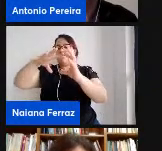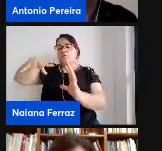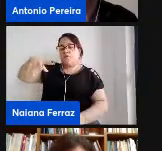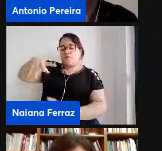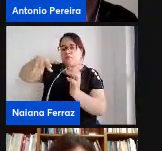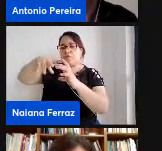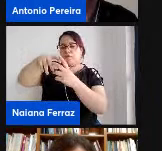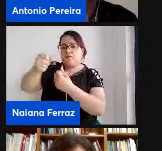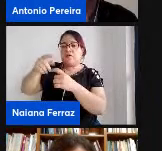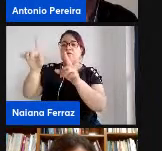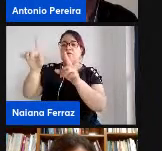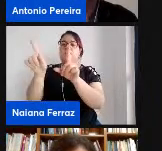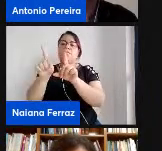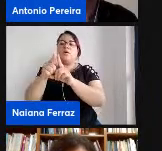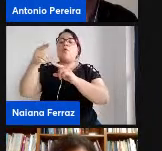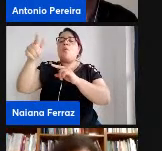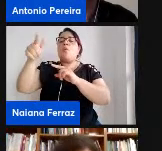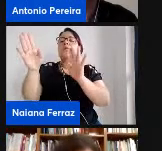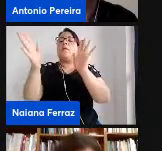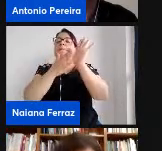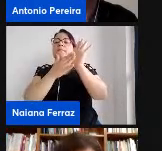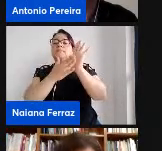importantes, como, por exemplo,